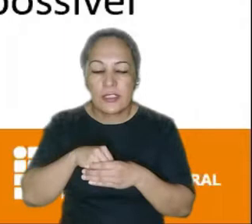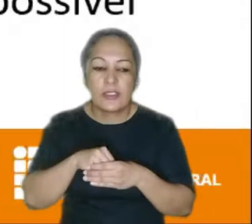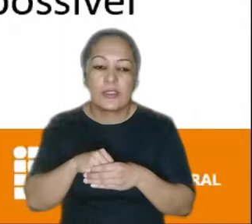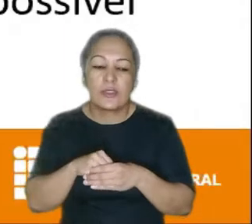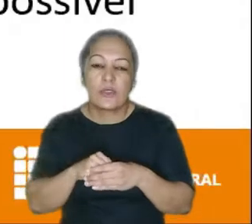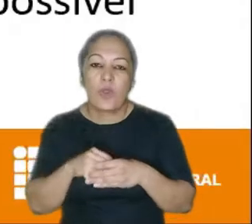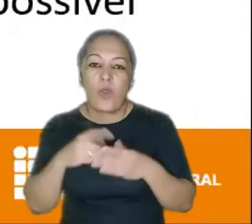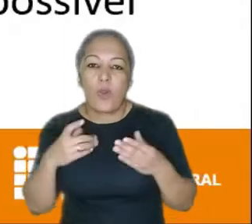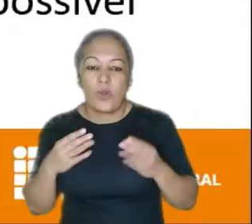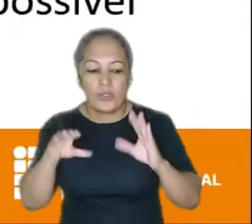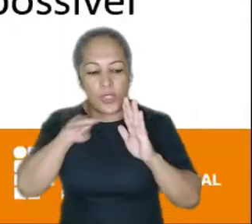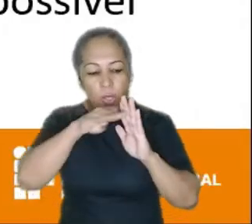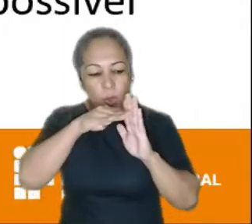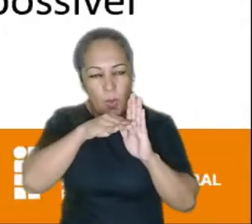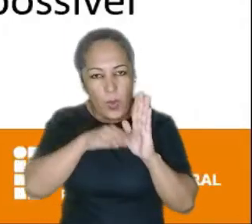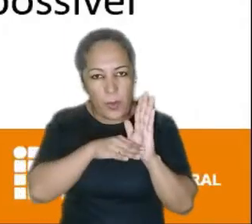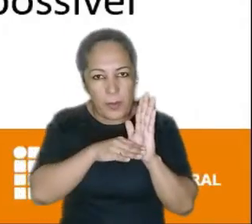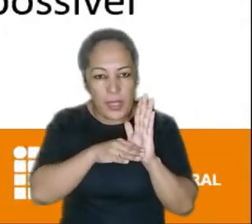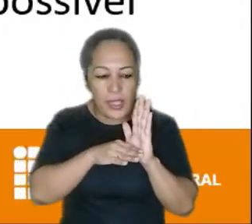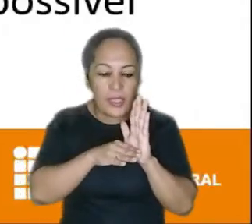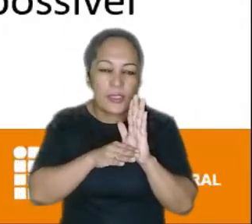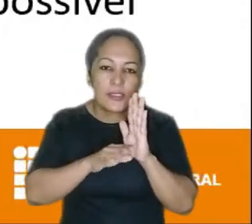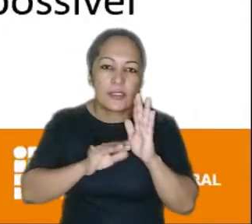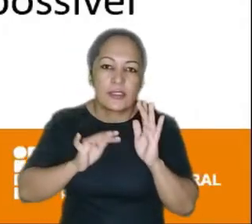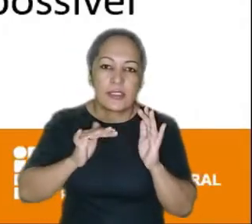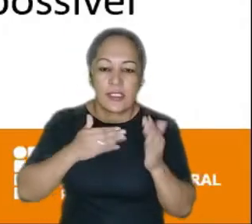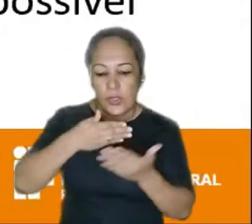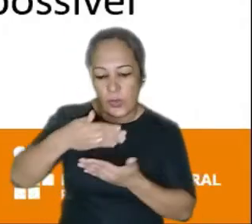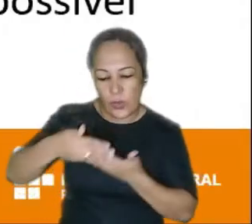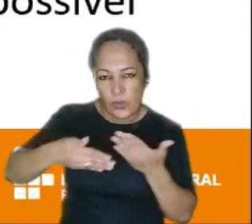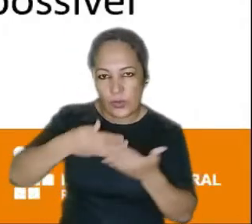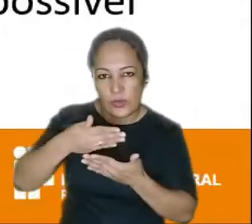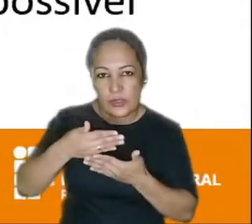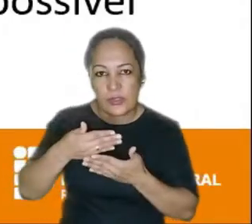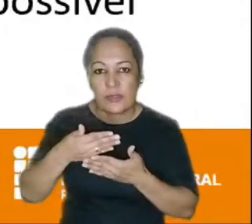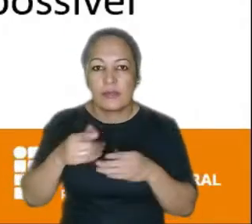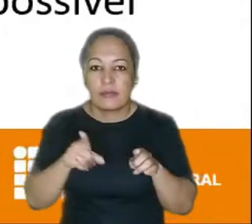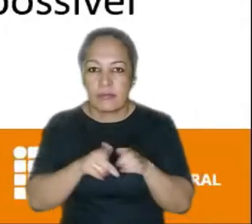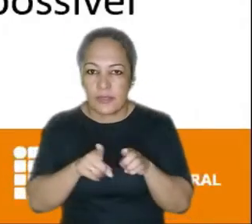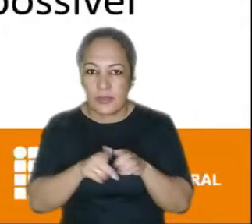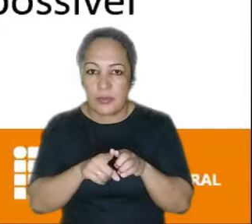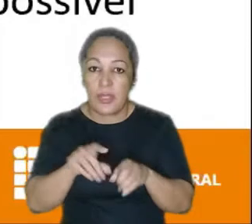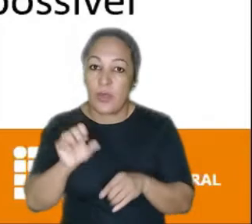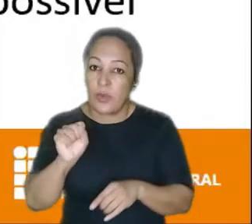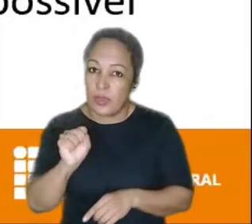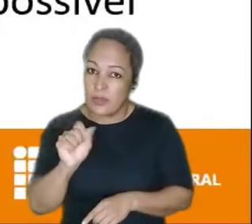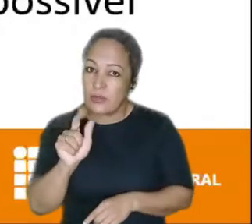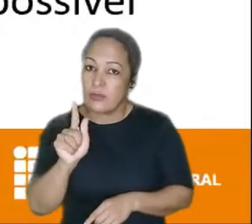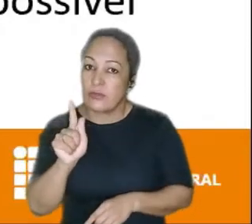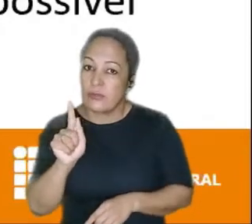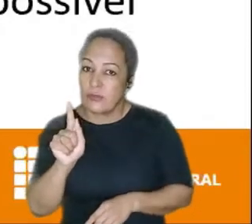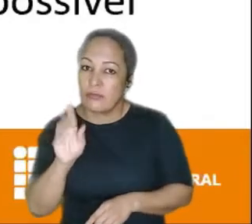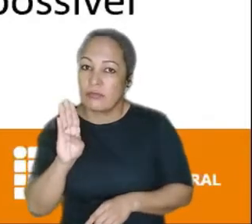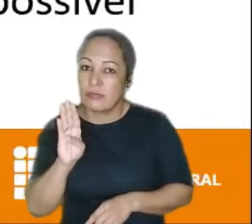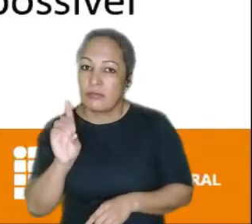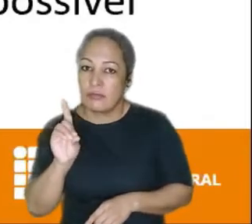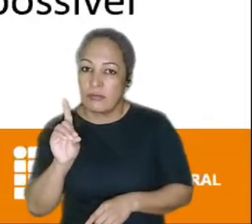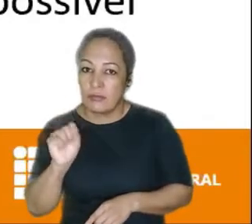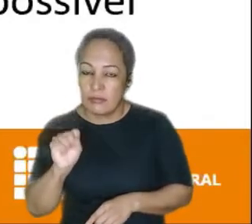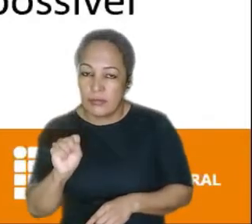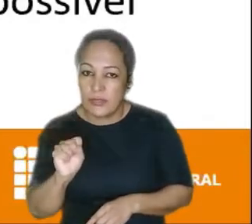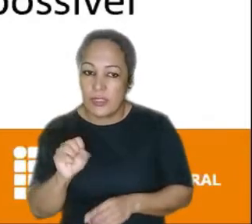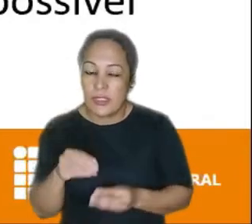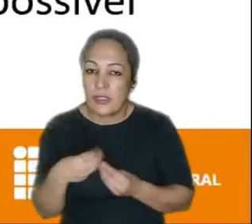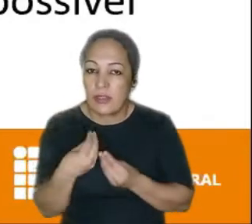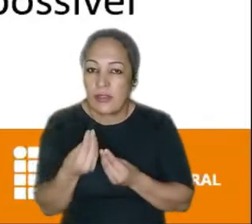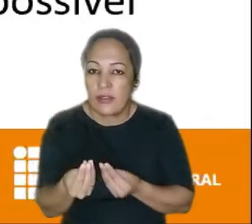aplicação conversa com o SGBD através desse conector. Então, é o SGBD que fornece as ferramentas para a camada de aplicação conversar com